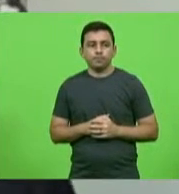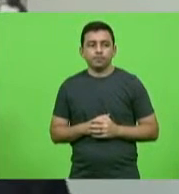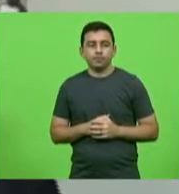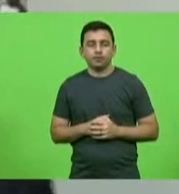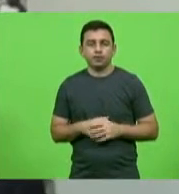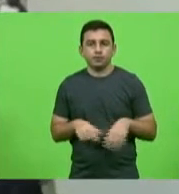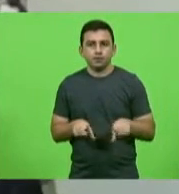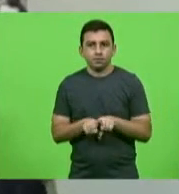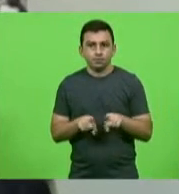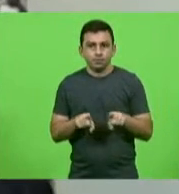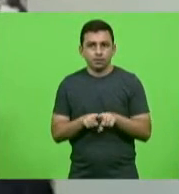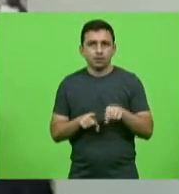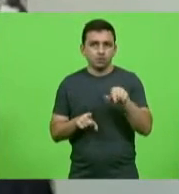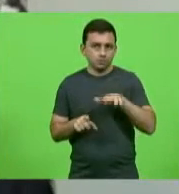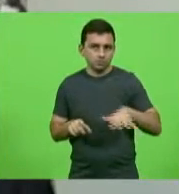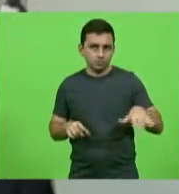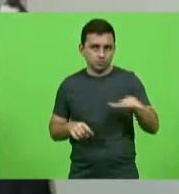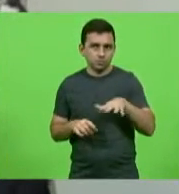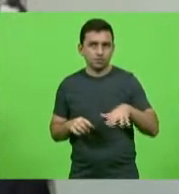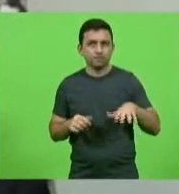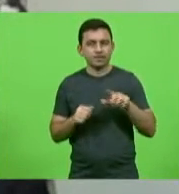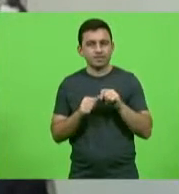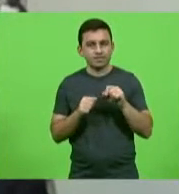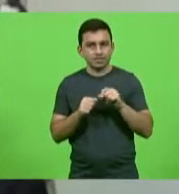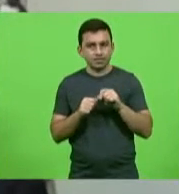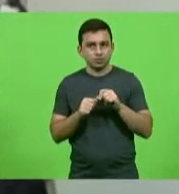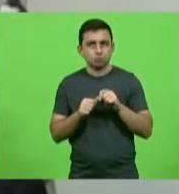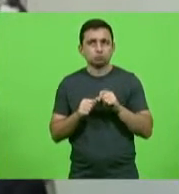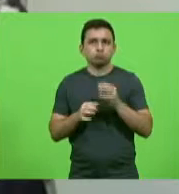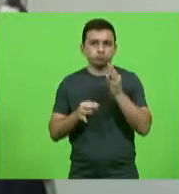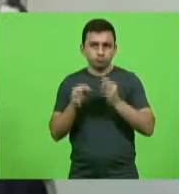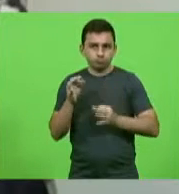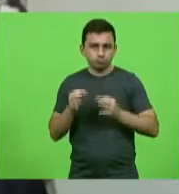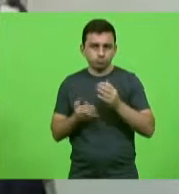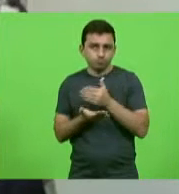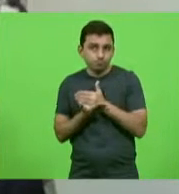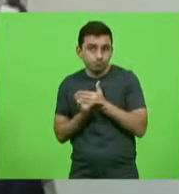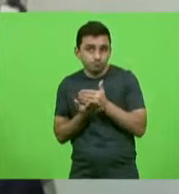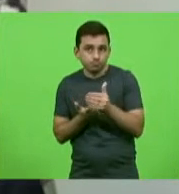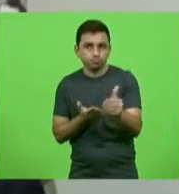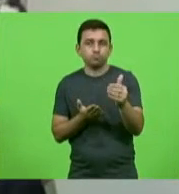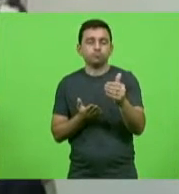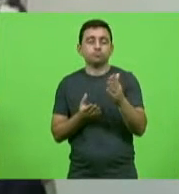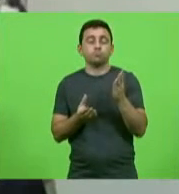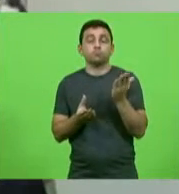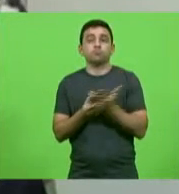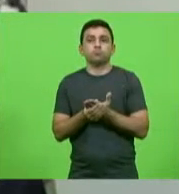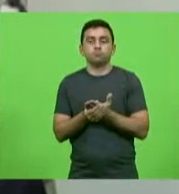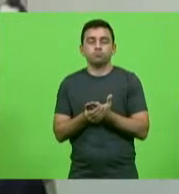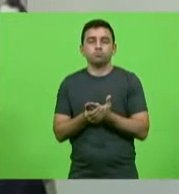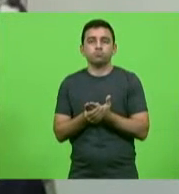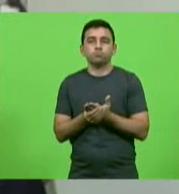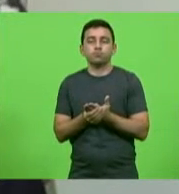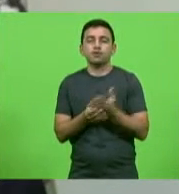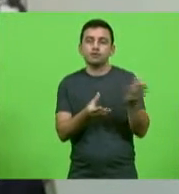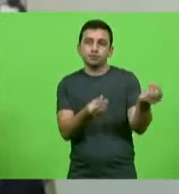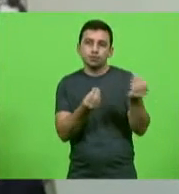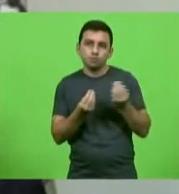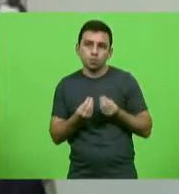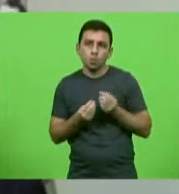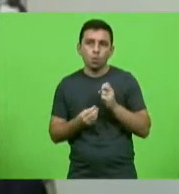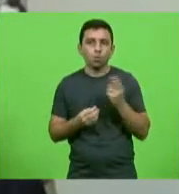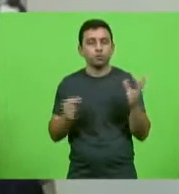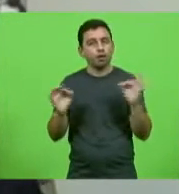Locução essa que abrange também a realização de um juízo inicial a ser instaurado ou não do processo, isto é, de recebimento ou não